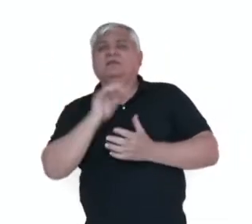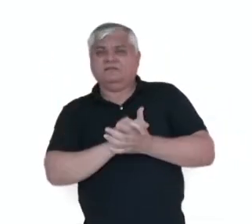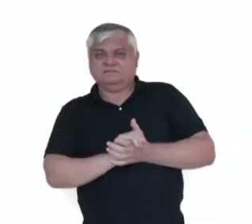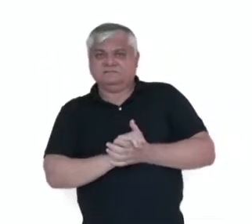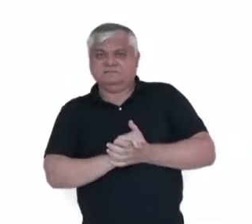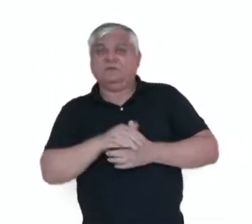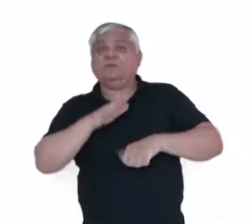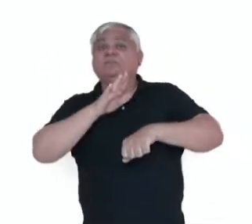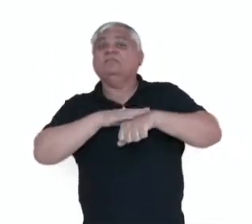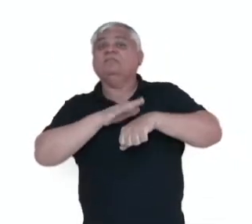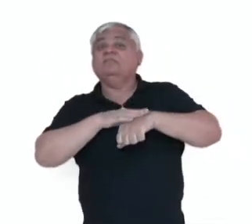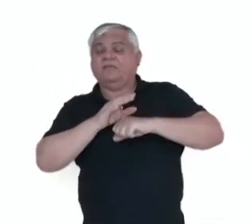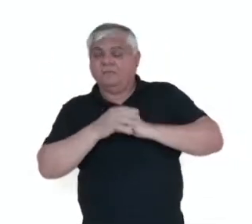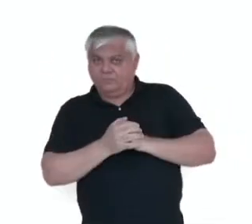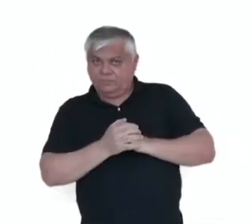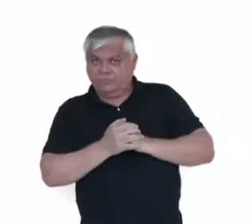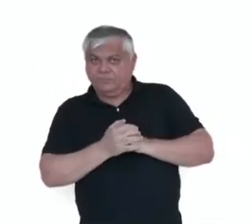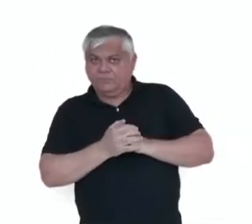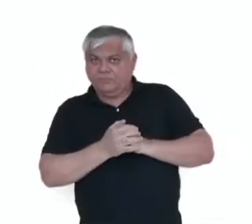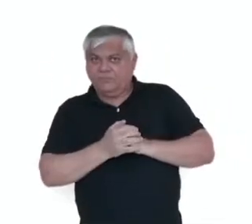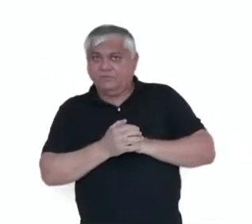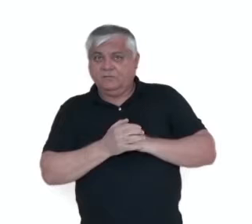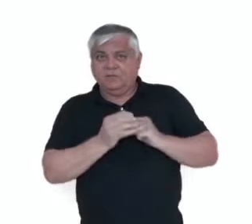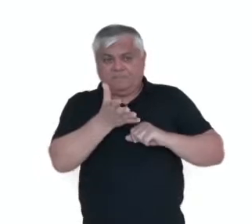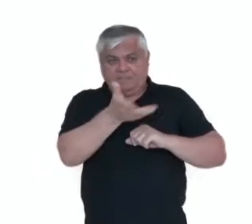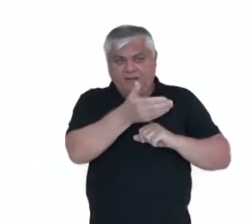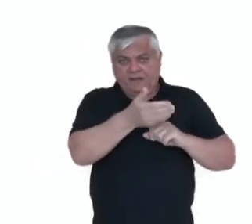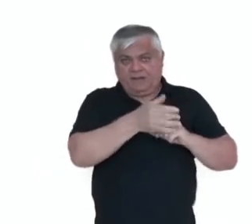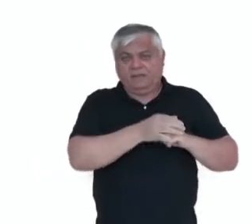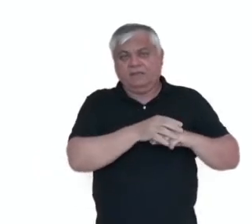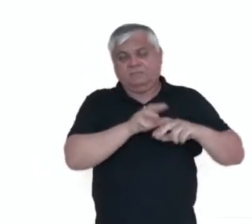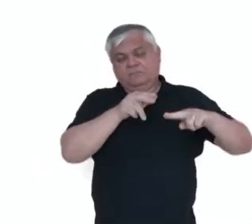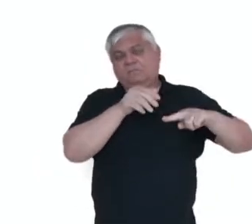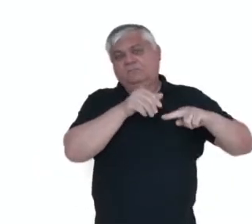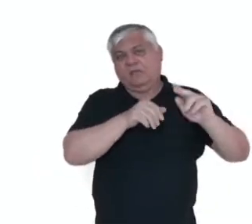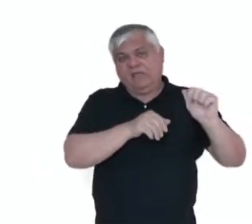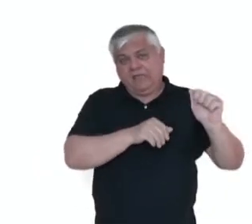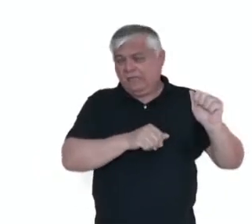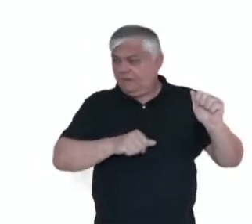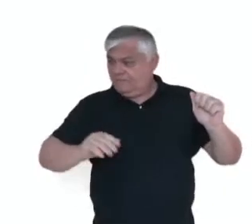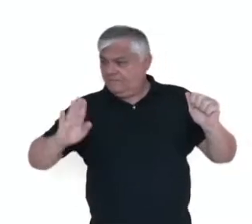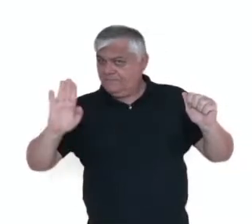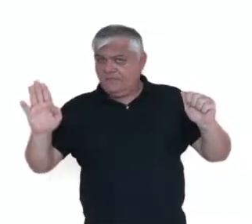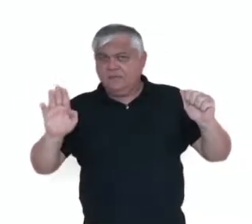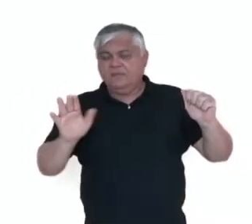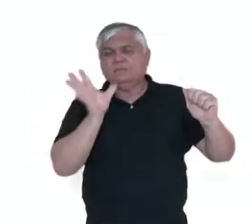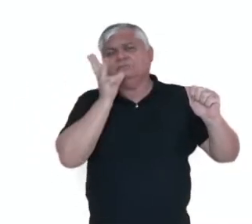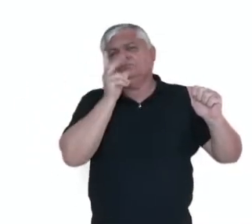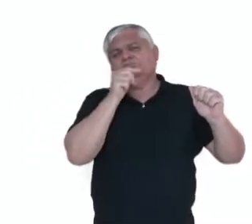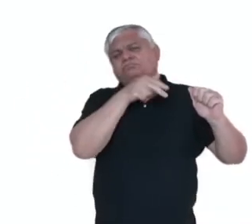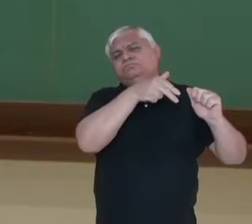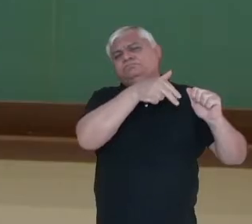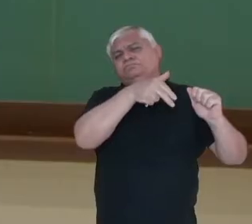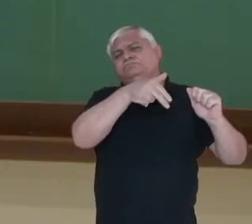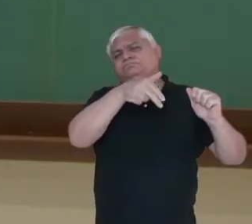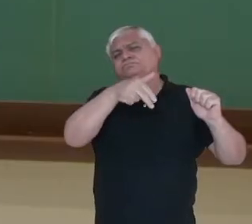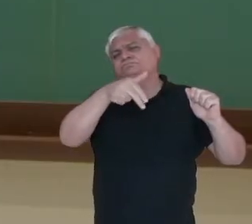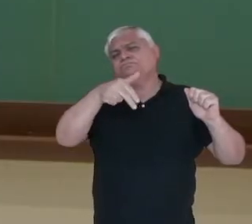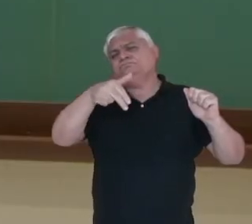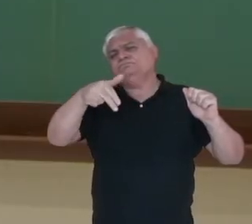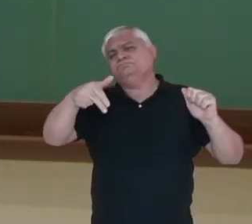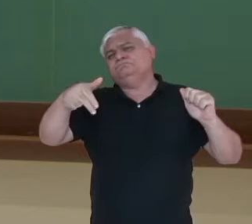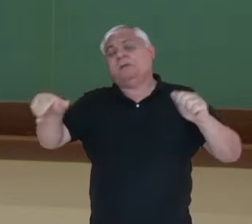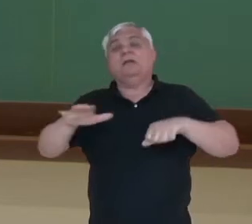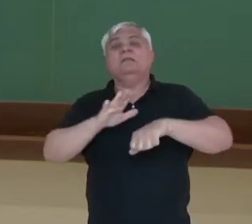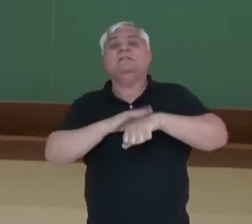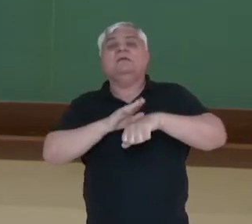com o tempo gasto para o deslocamento? Sair do ponto A e chegar no ponto B. Será que esse tempo,